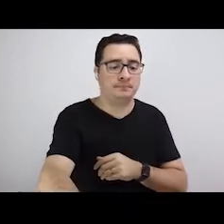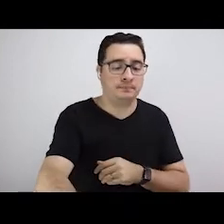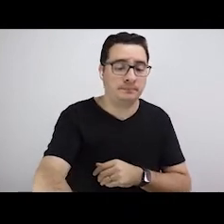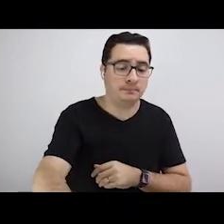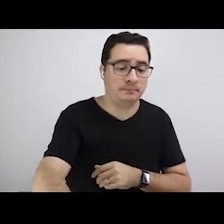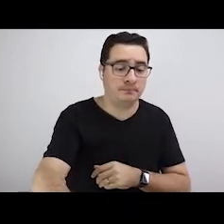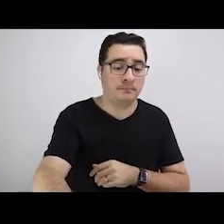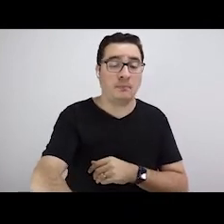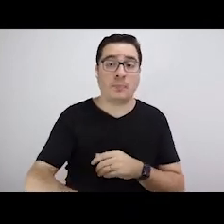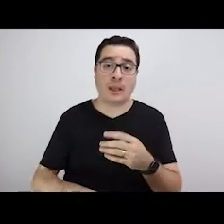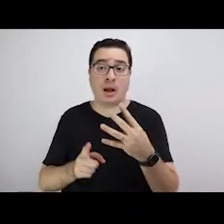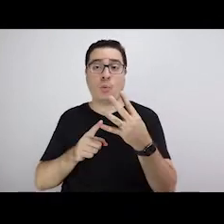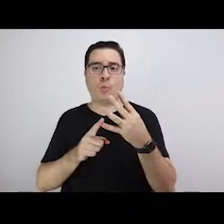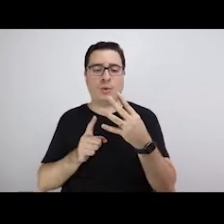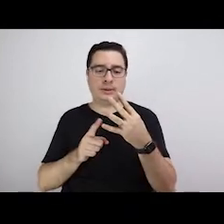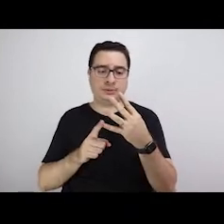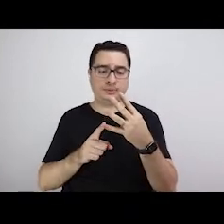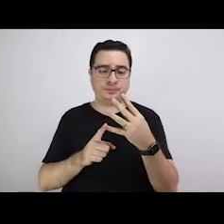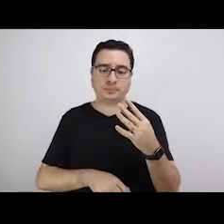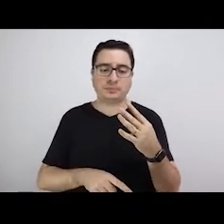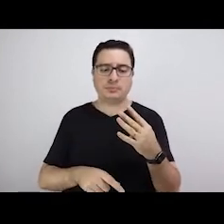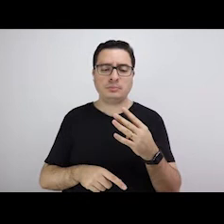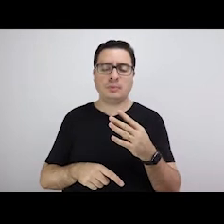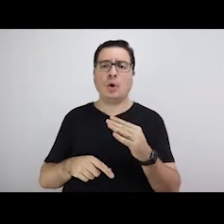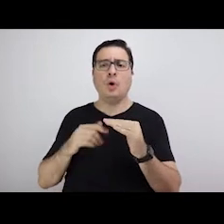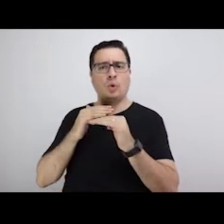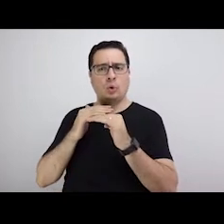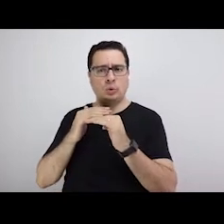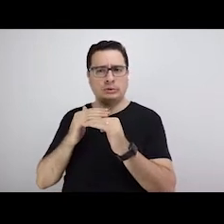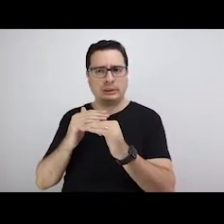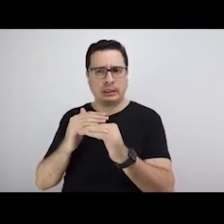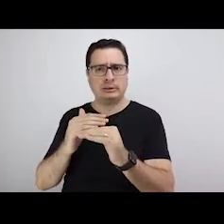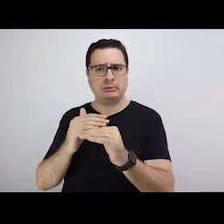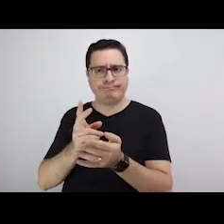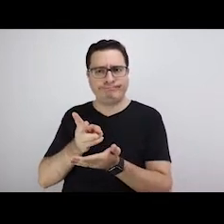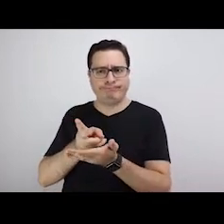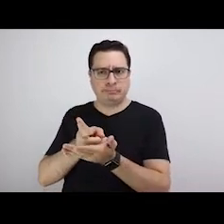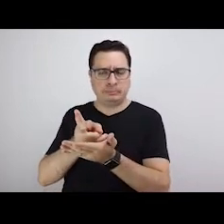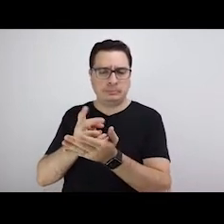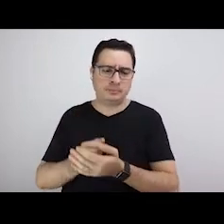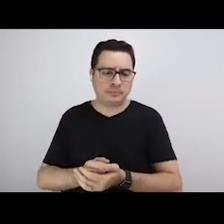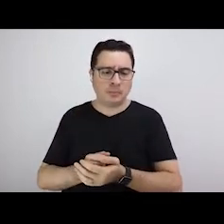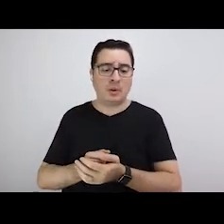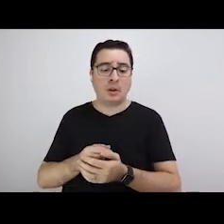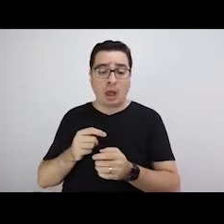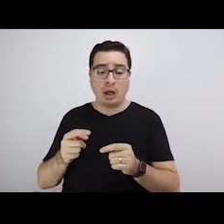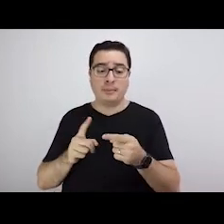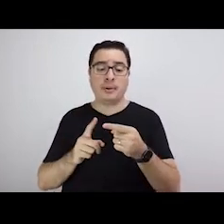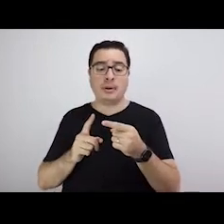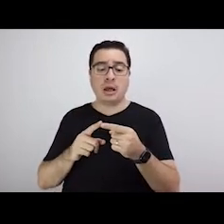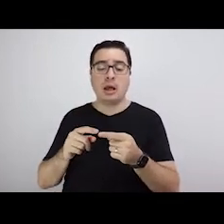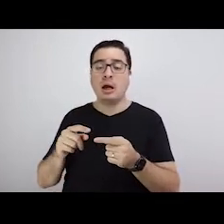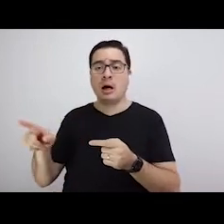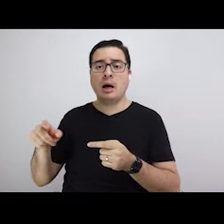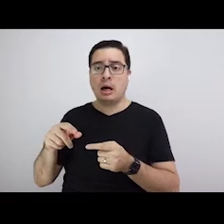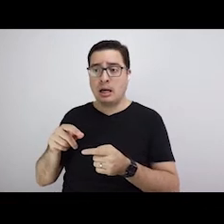A quarta heurística é consistência e padrões. E os pontos são melhorar a capacidade de aprendizagem, mantendo